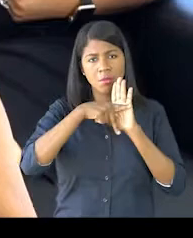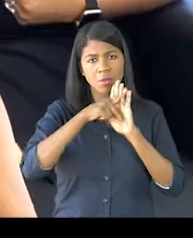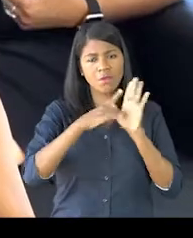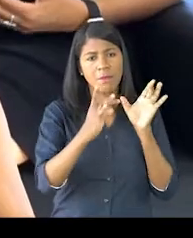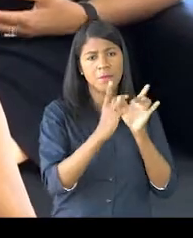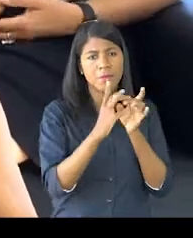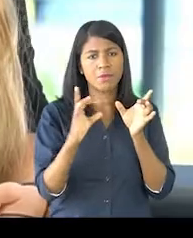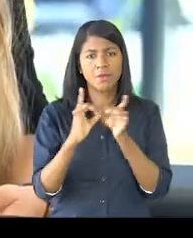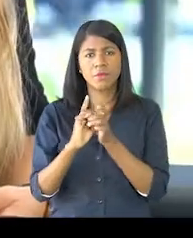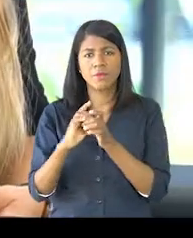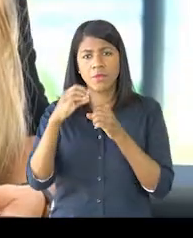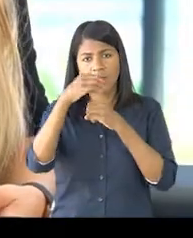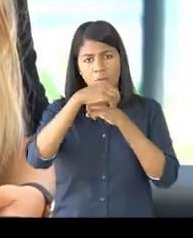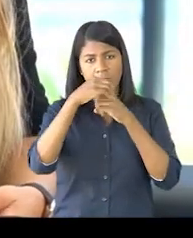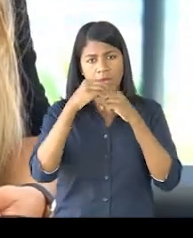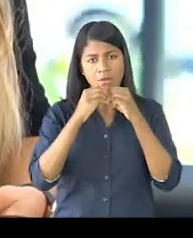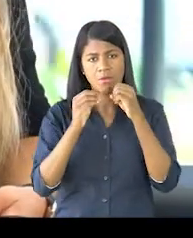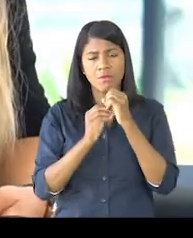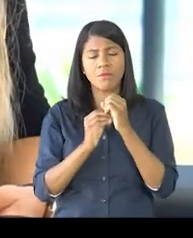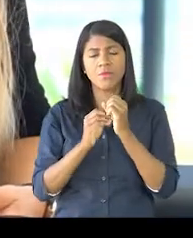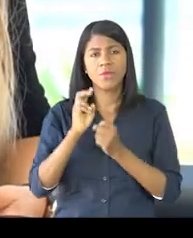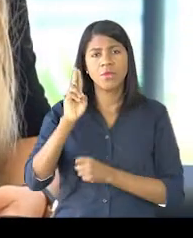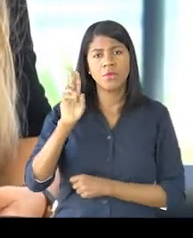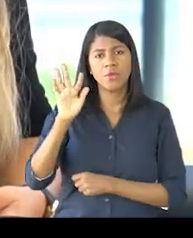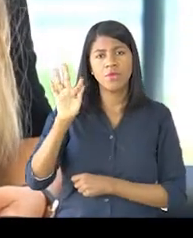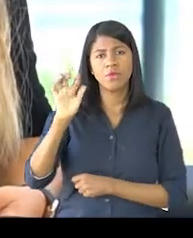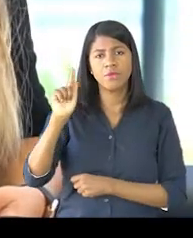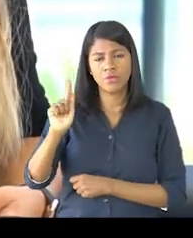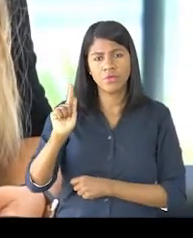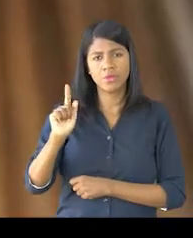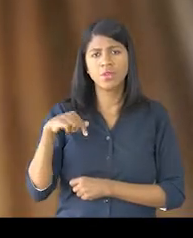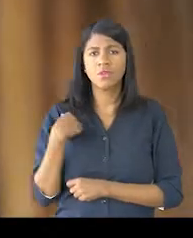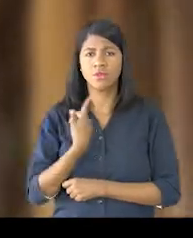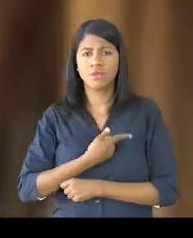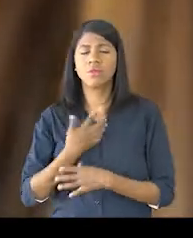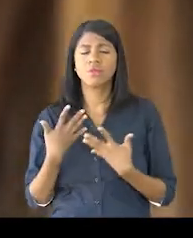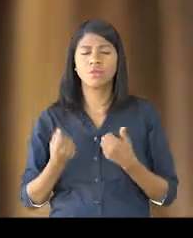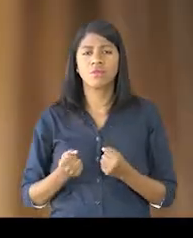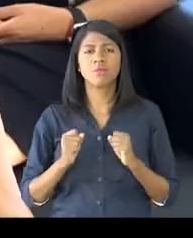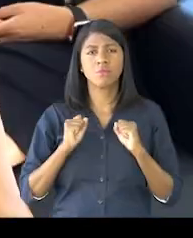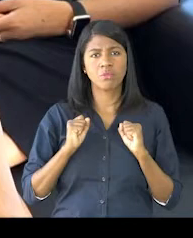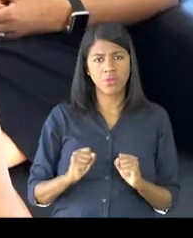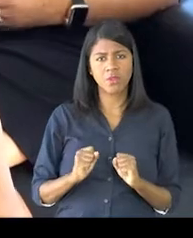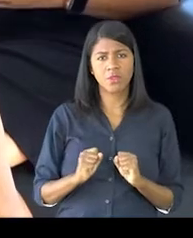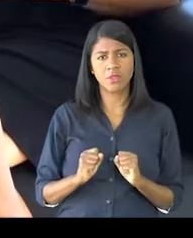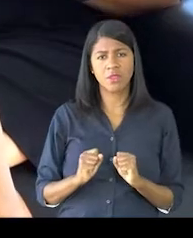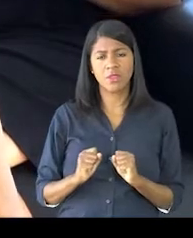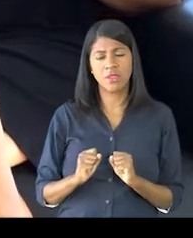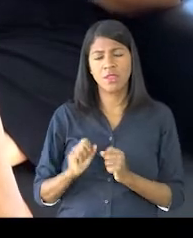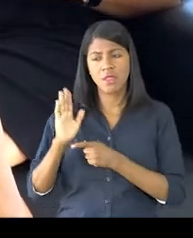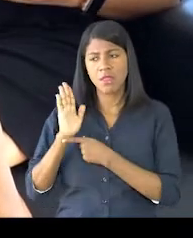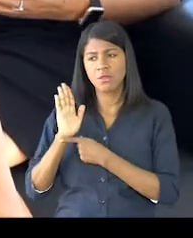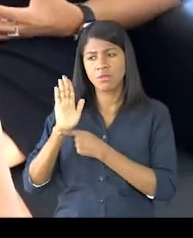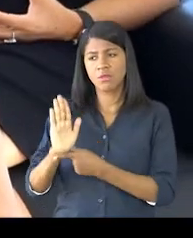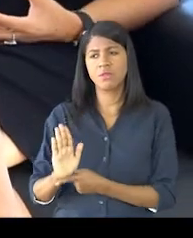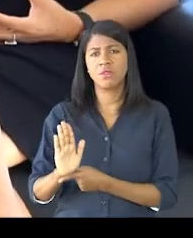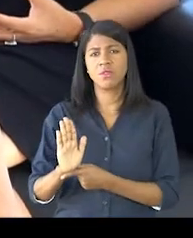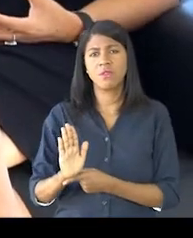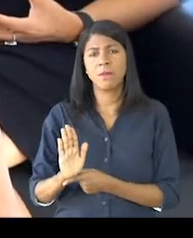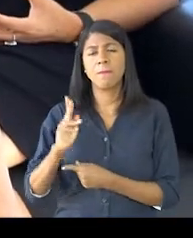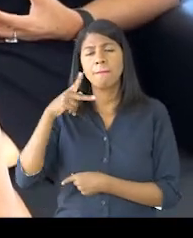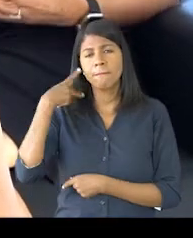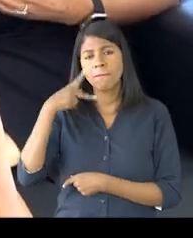ações, seja nos bairros, seja no acolhimento. Fala um pouco sobre isso. Bom, o nosso grande sonho,